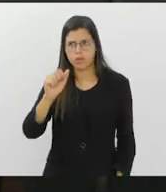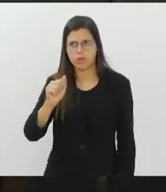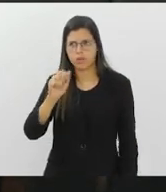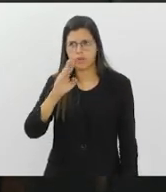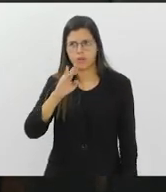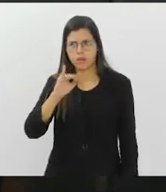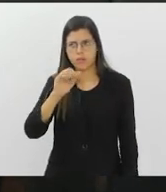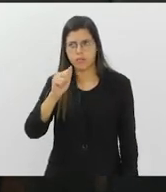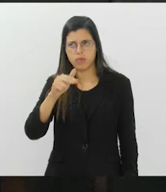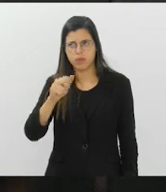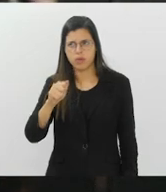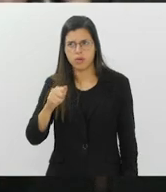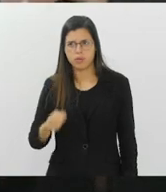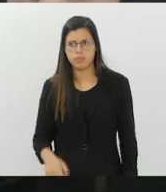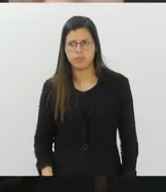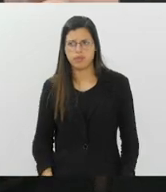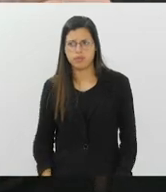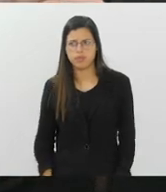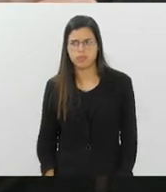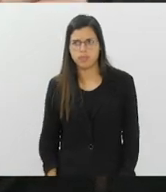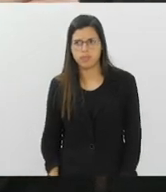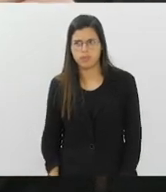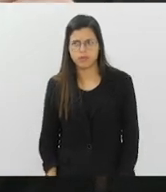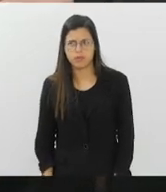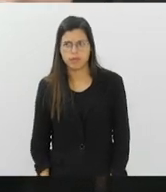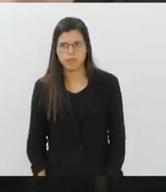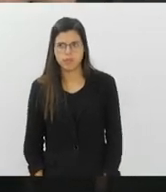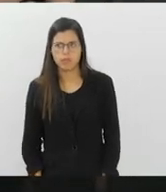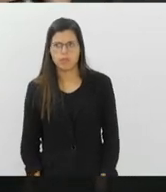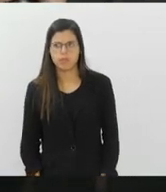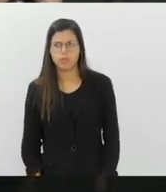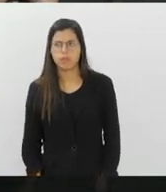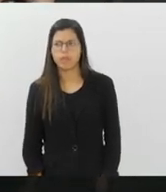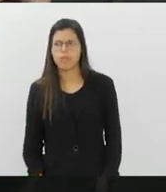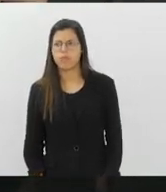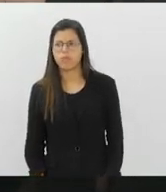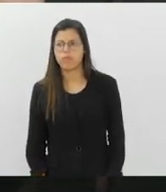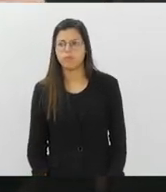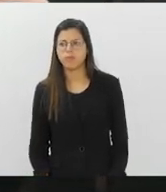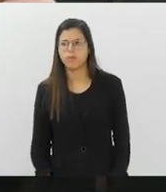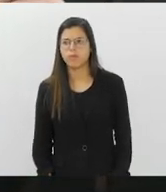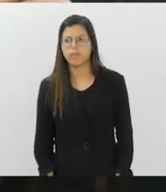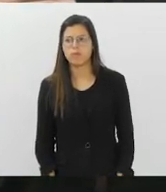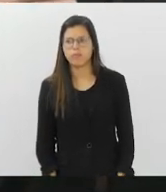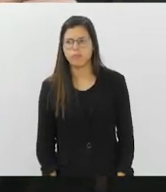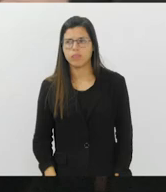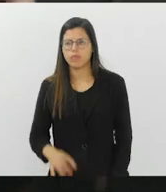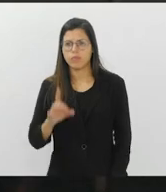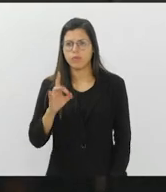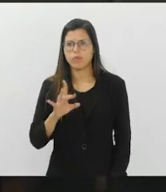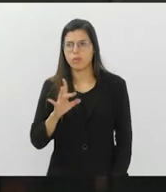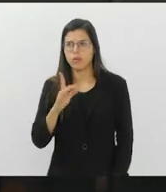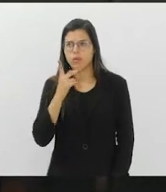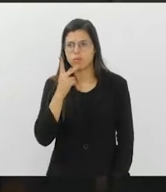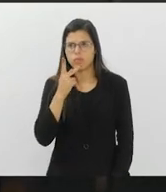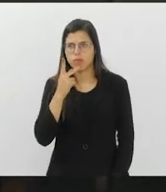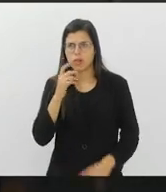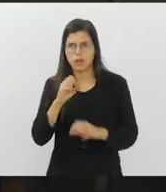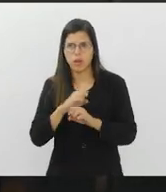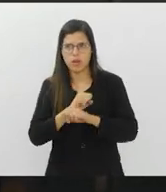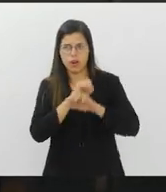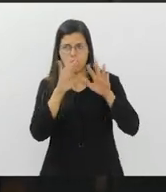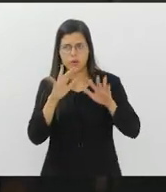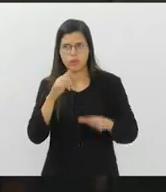não regulou... Deixa eu tomar uma água aqui. Só para deixar claro que os 7 minutos já se